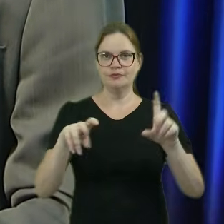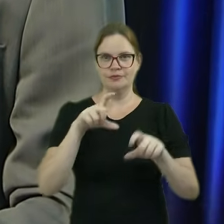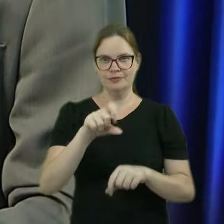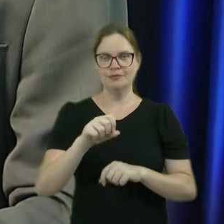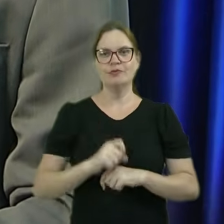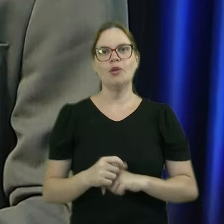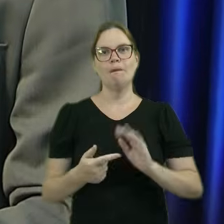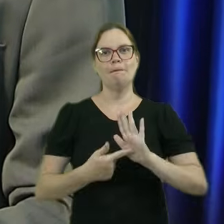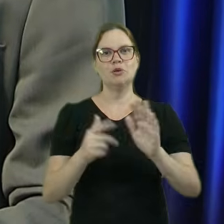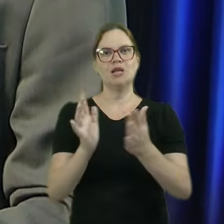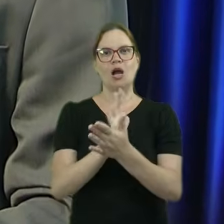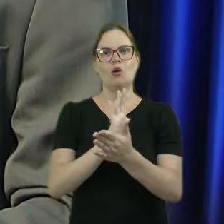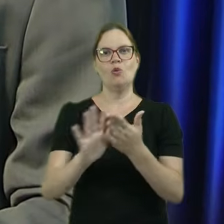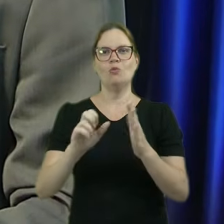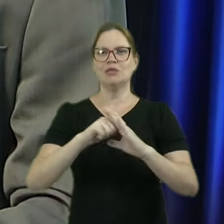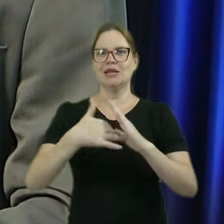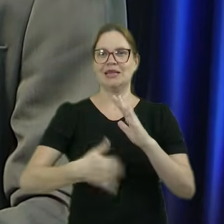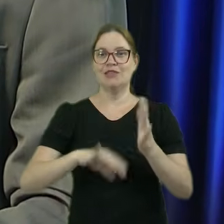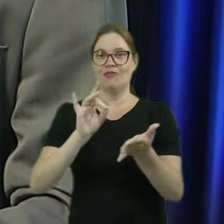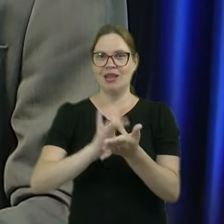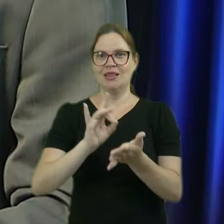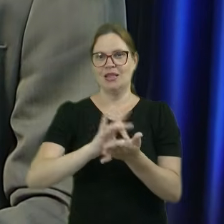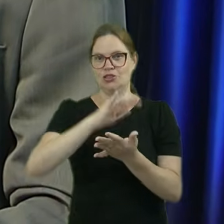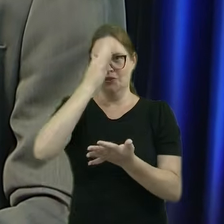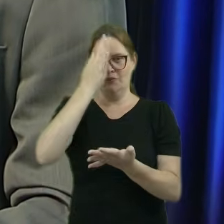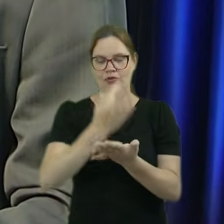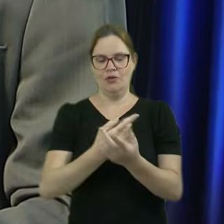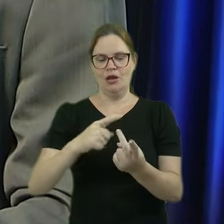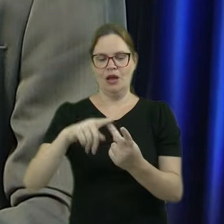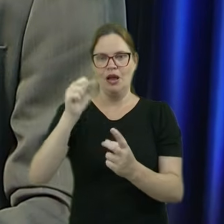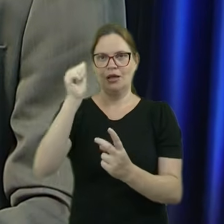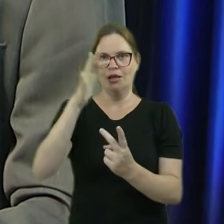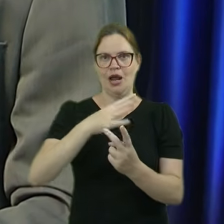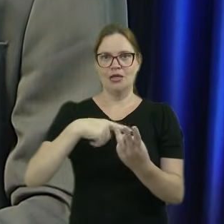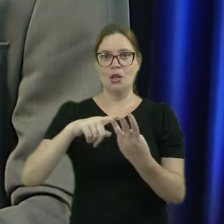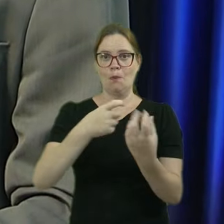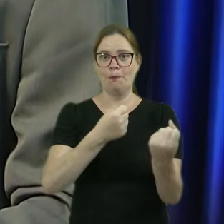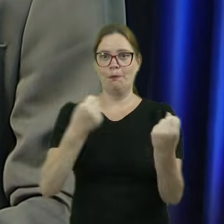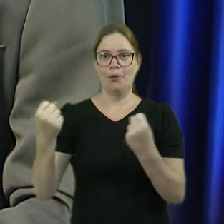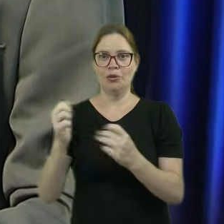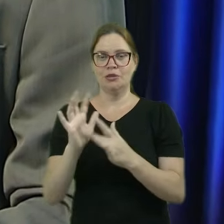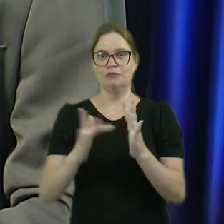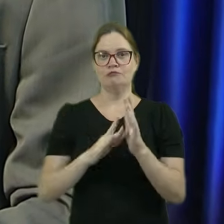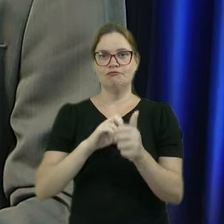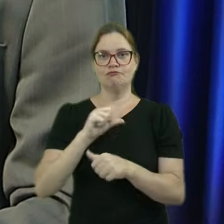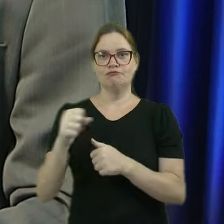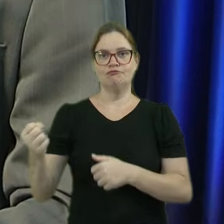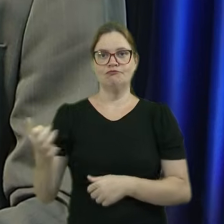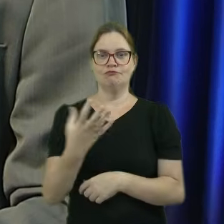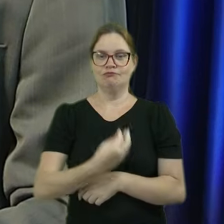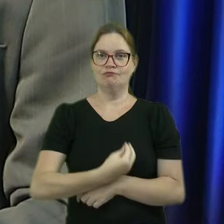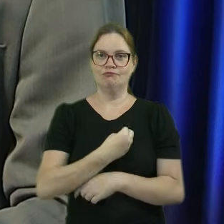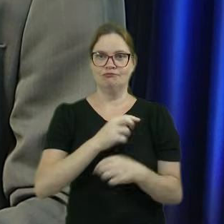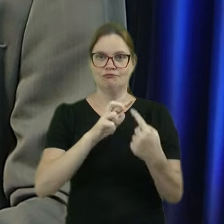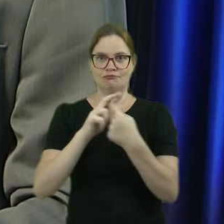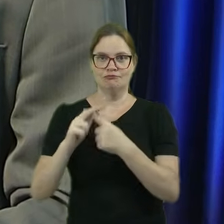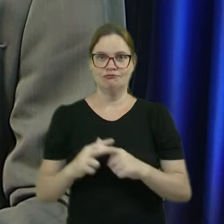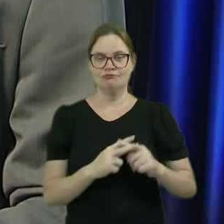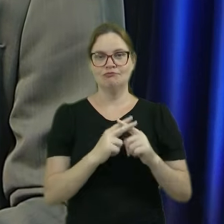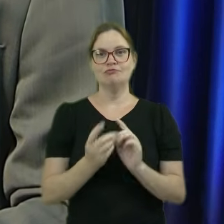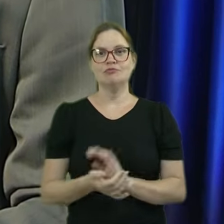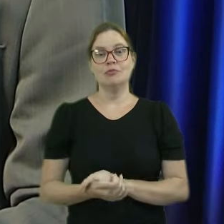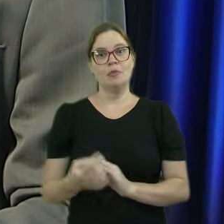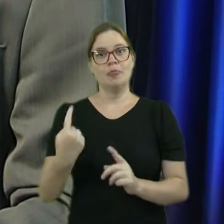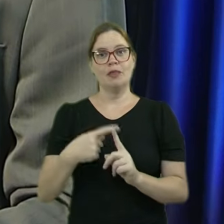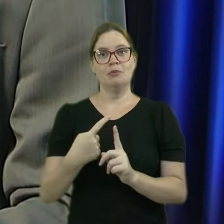fé, sobre a graça e sobre o poder de Jesus em restaurar o homem. Ela foi eleita, né,